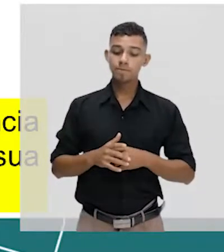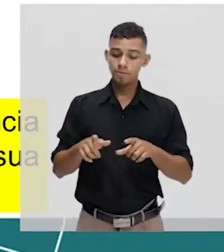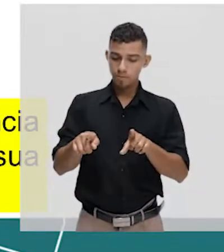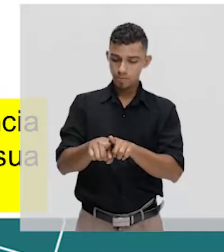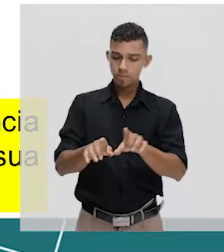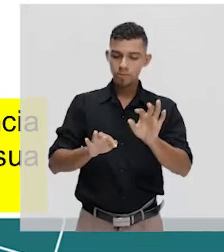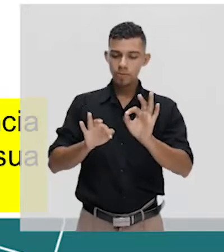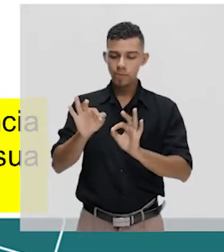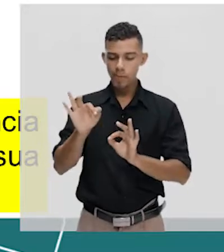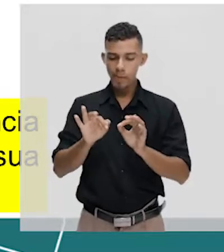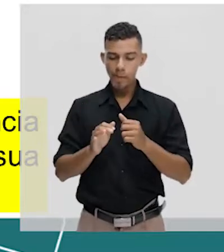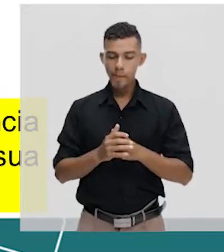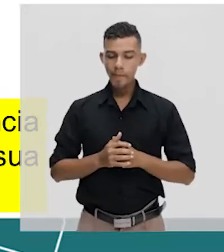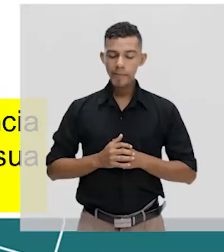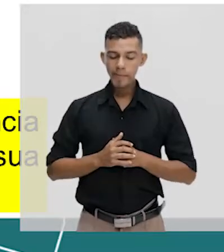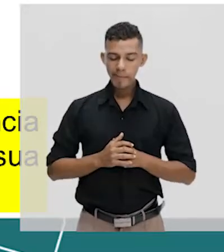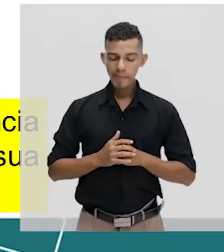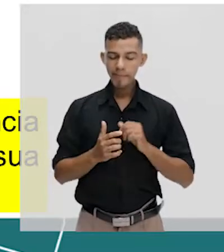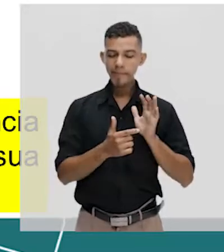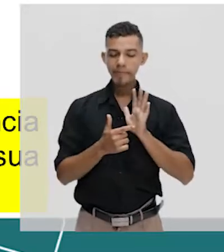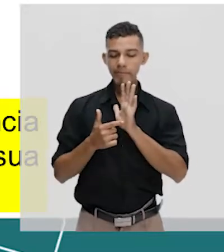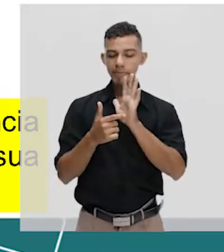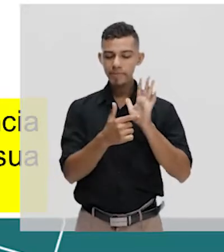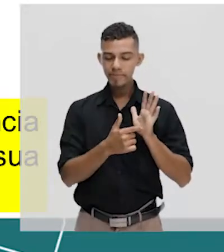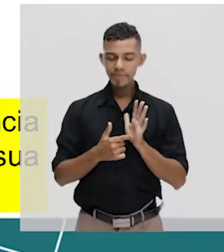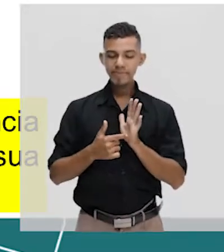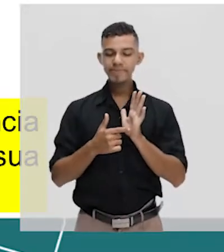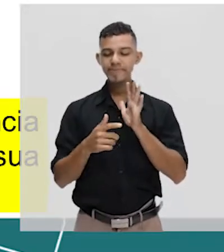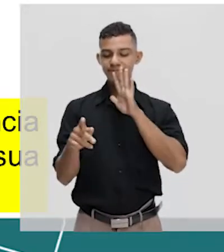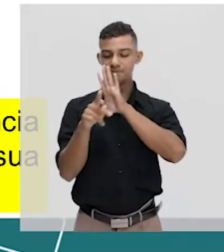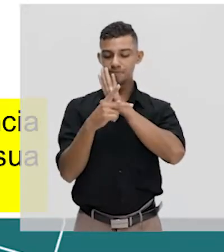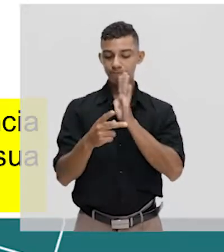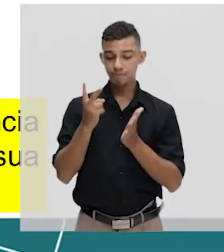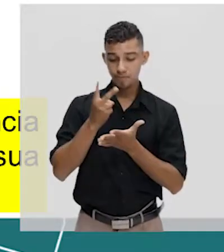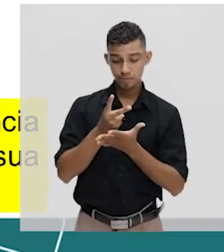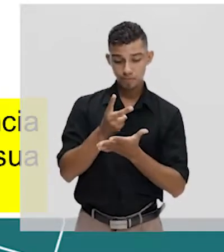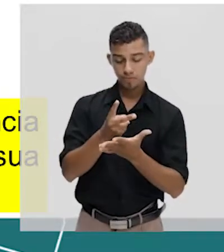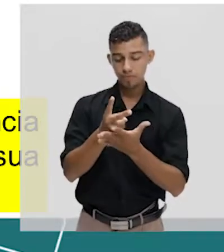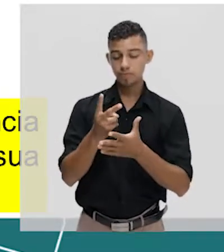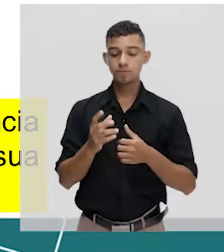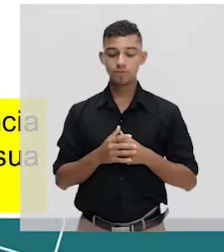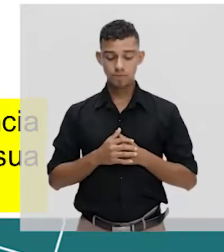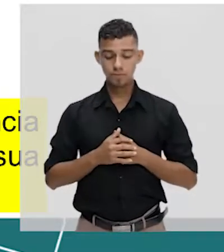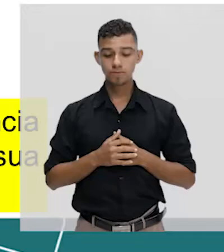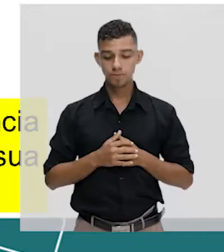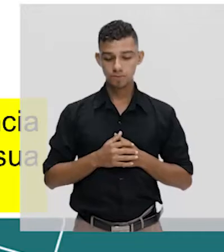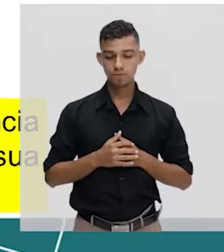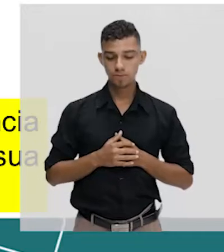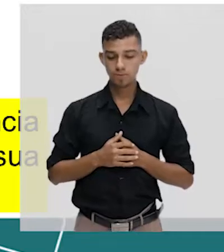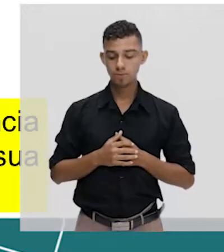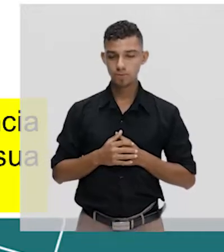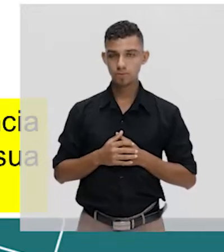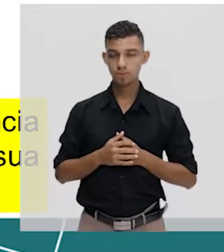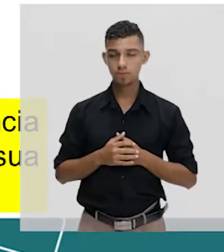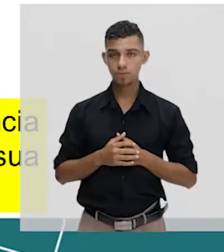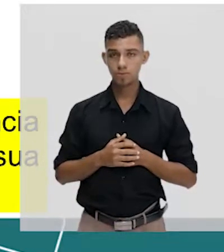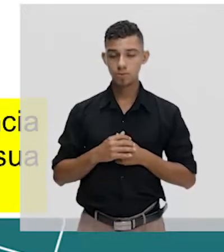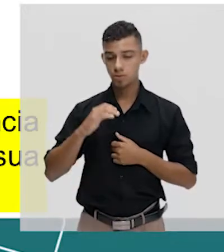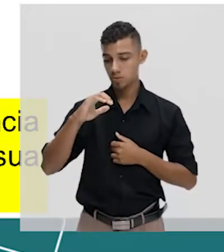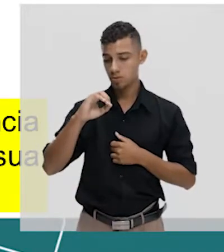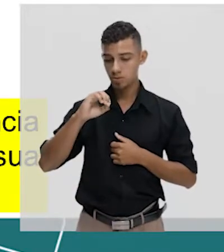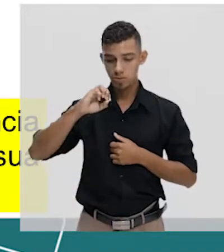definidas, toda substância apresenta uma proporção em massa constante na sua